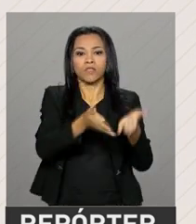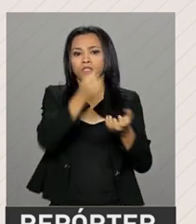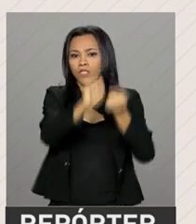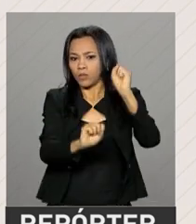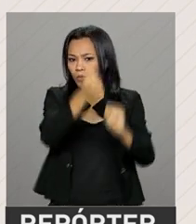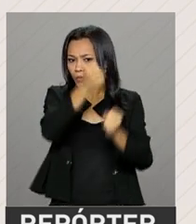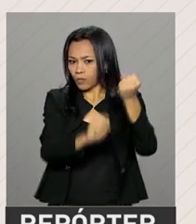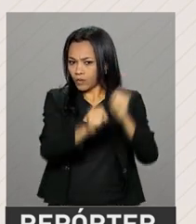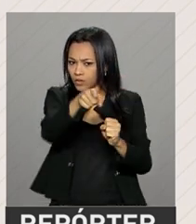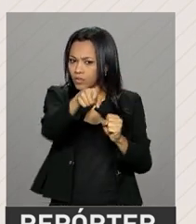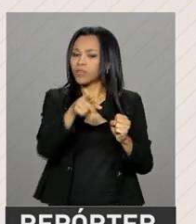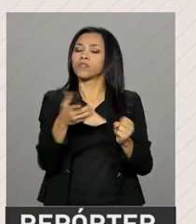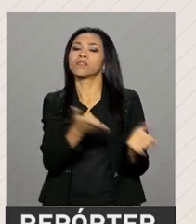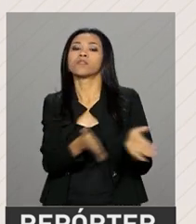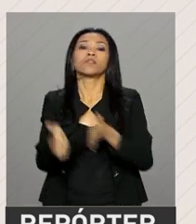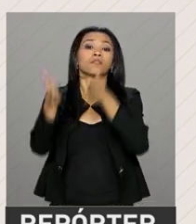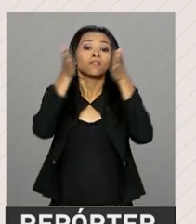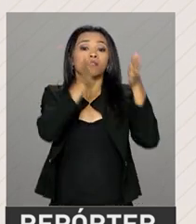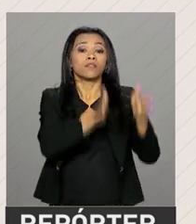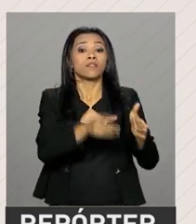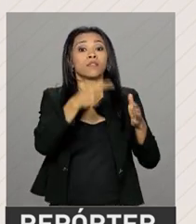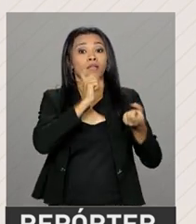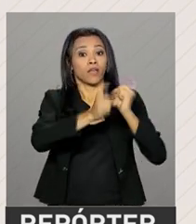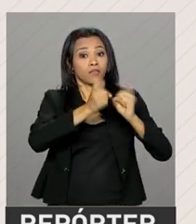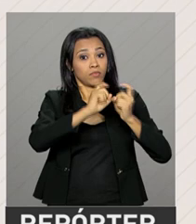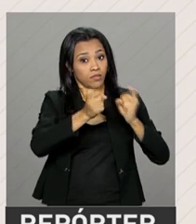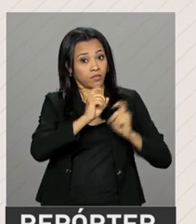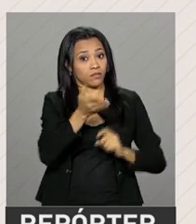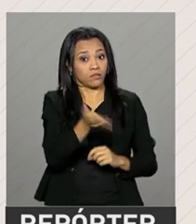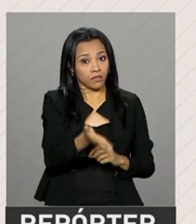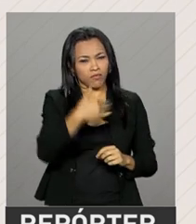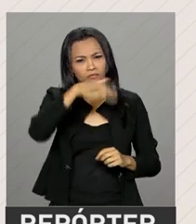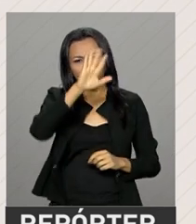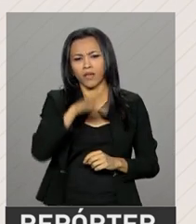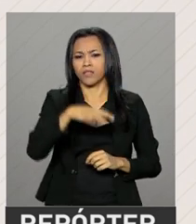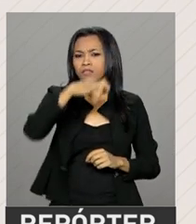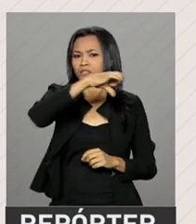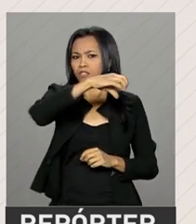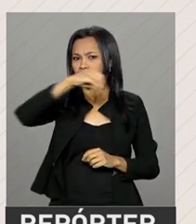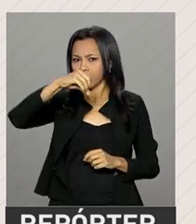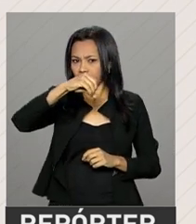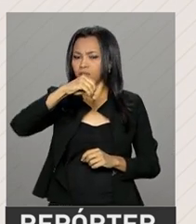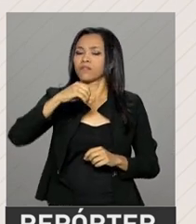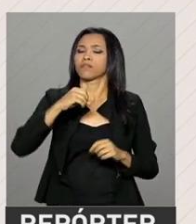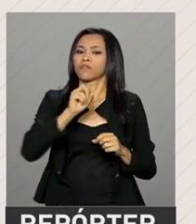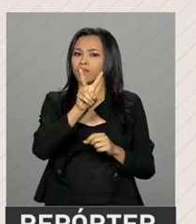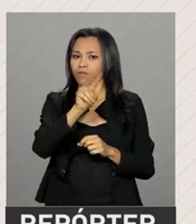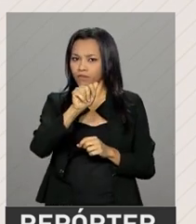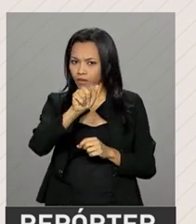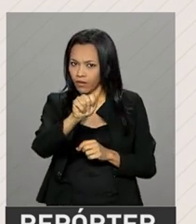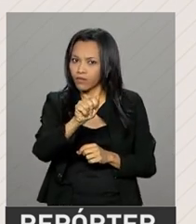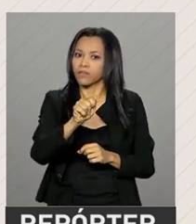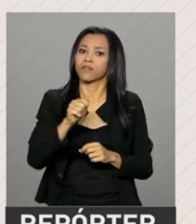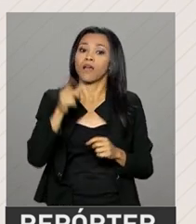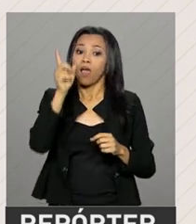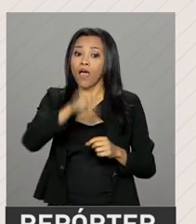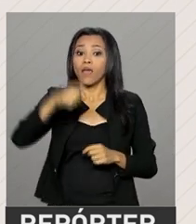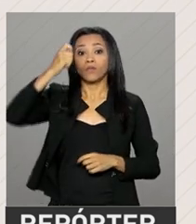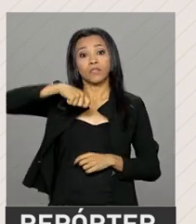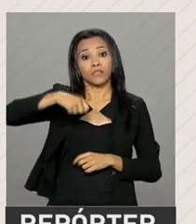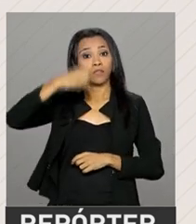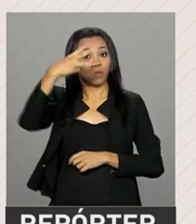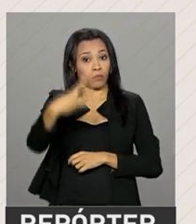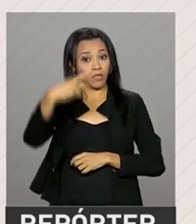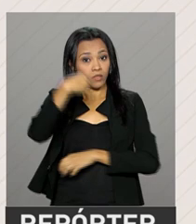quase 1500 postos e administração pública com mais de 900 vagas Este foi o terceiro mês no